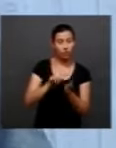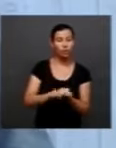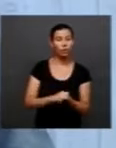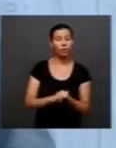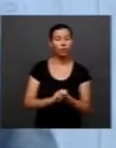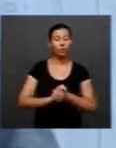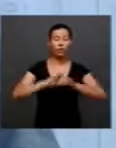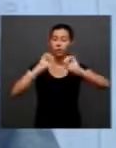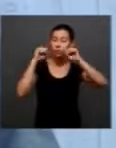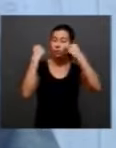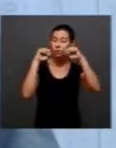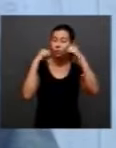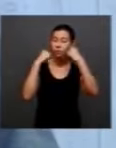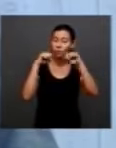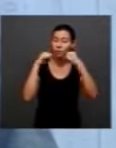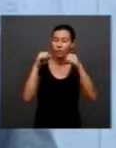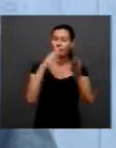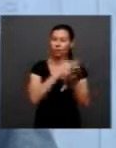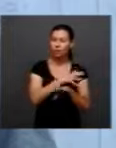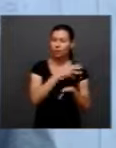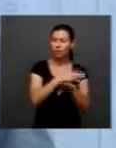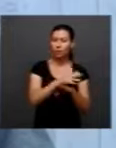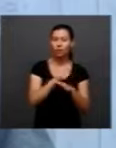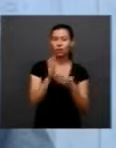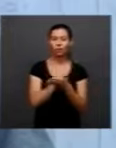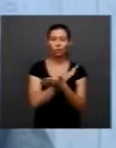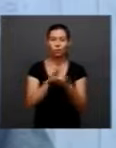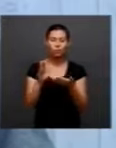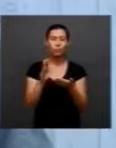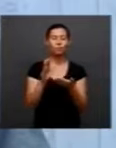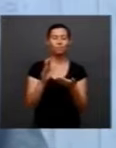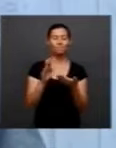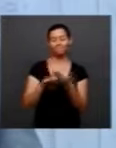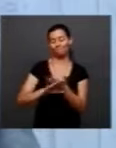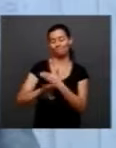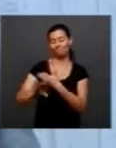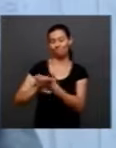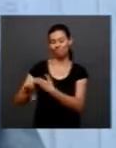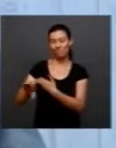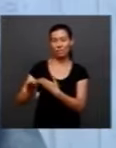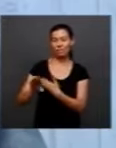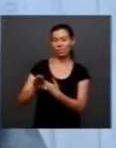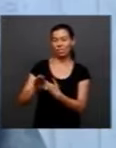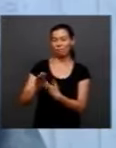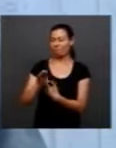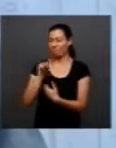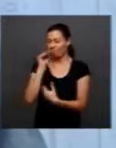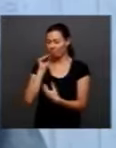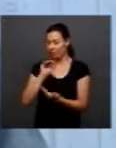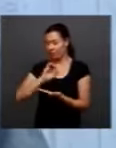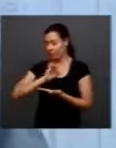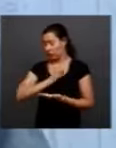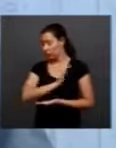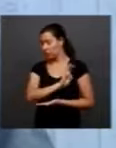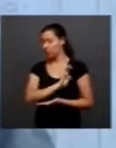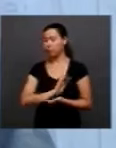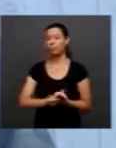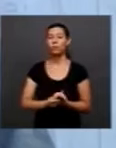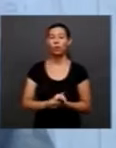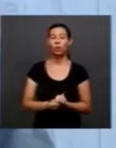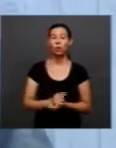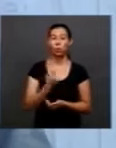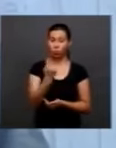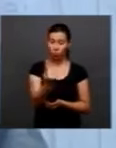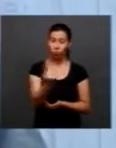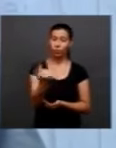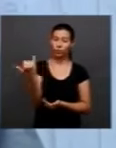aversão pela possibilidade de se aproximar de esporte. Inclusive, um dos colaboradores evadiu da escola antes